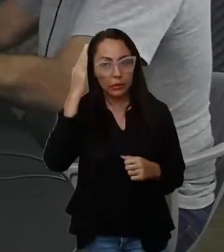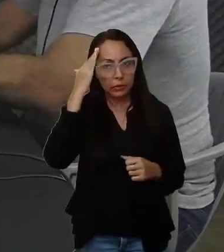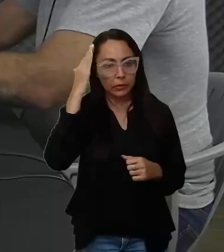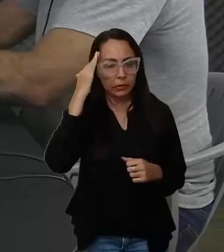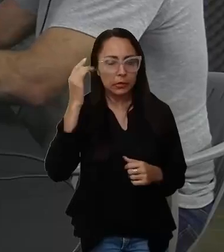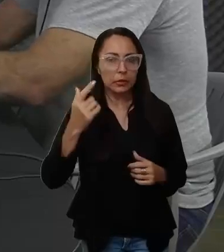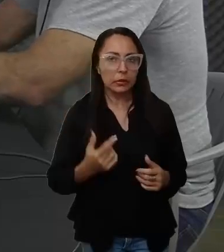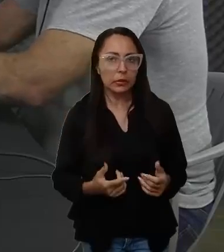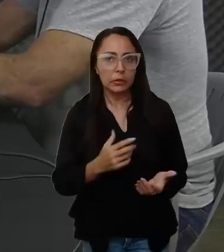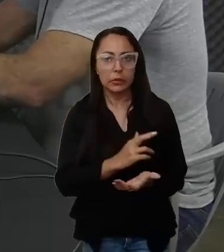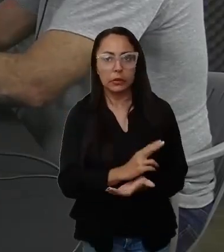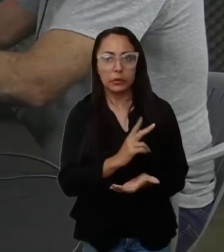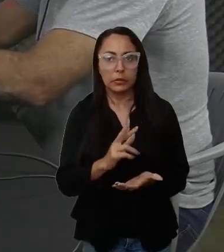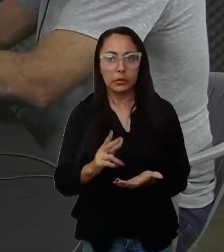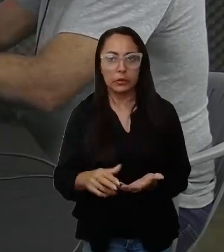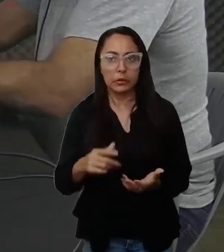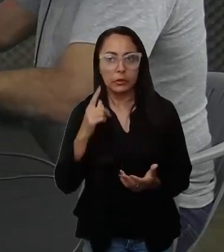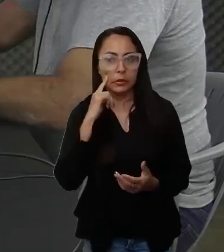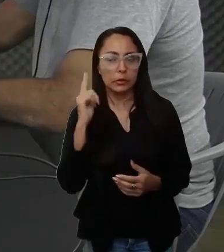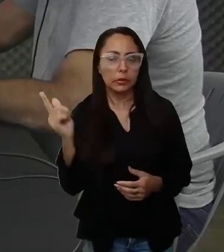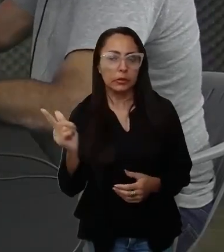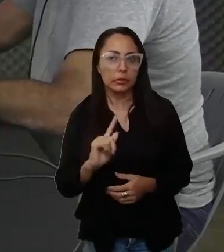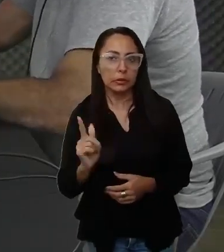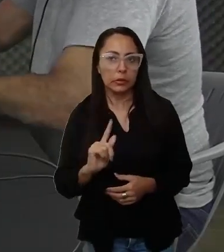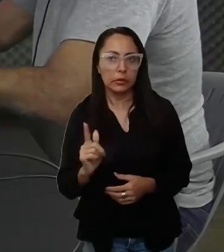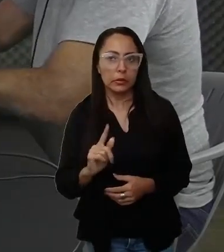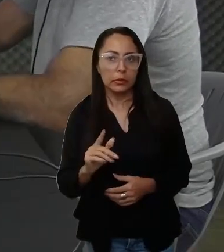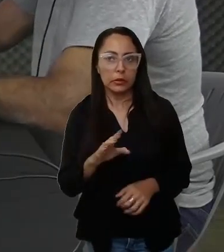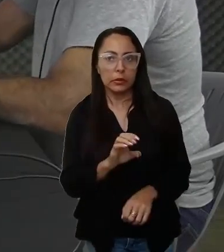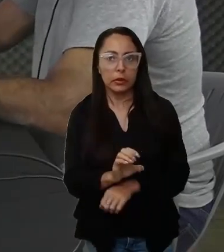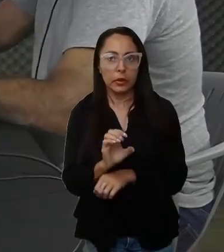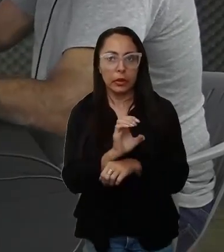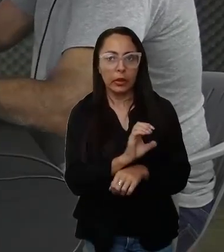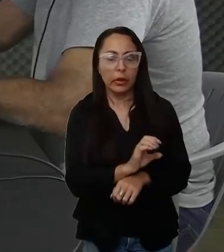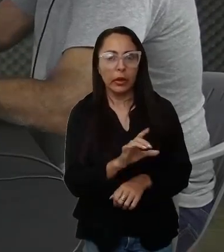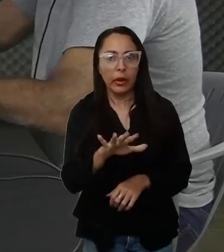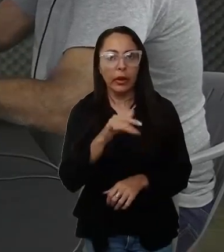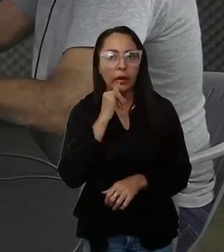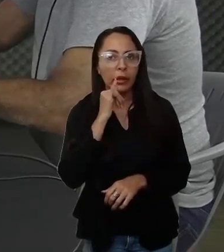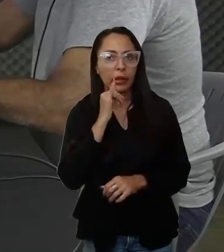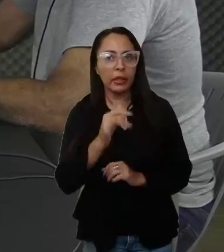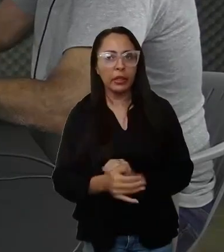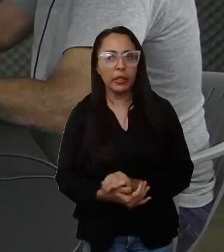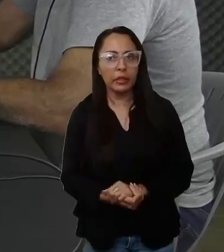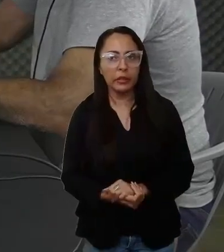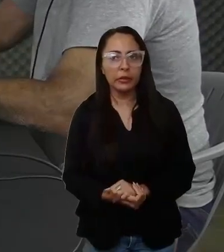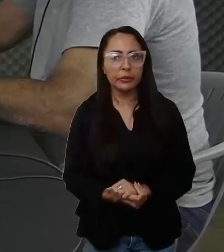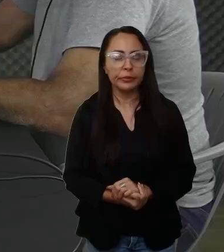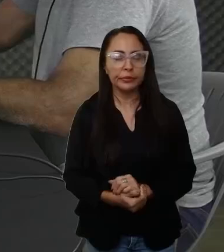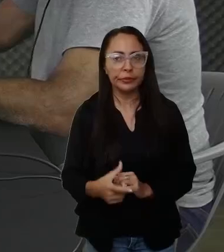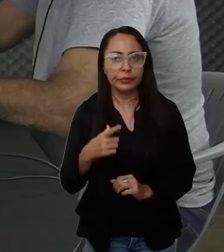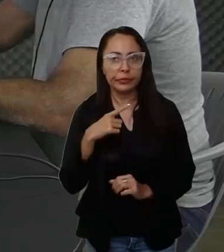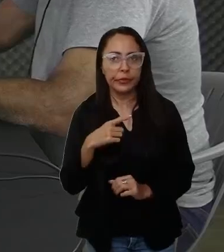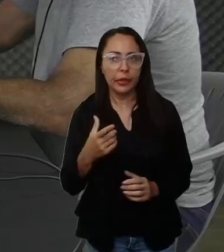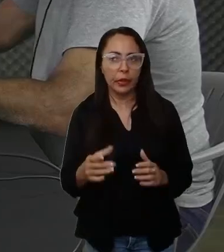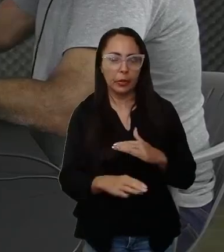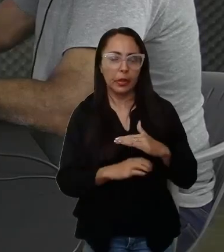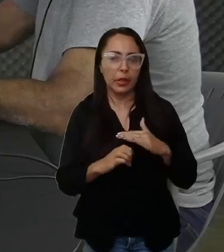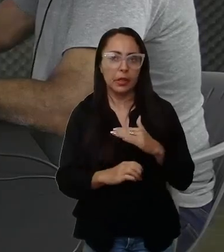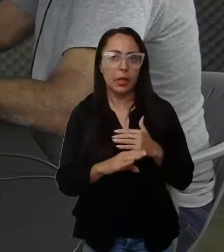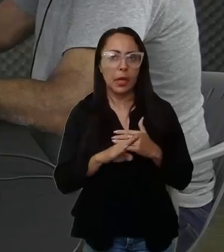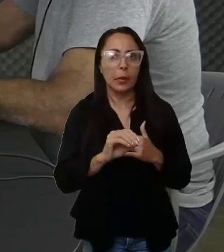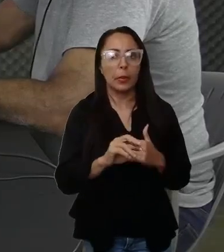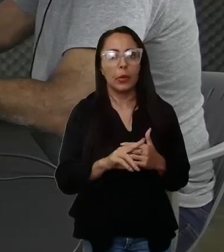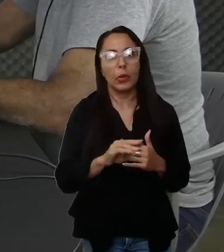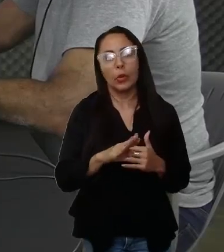são os aspectos geográficos do seu estado. Por exemplo, a gente tem a Borborema. Então, qual o papel da